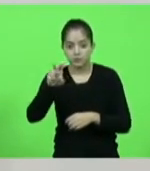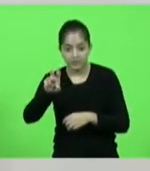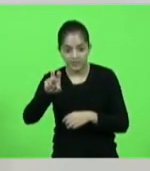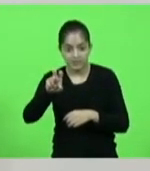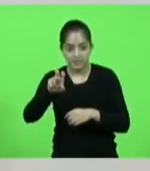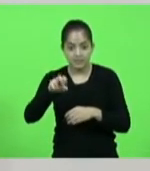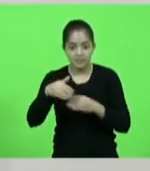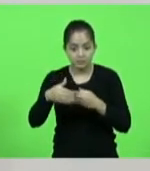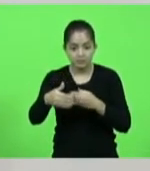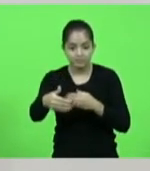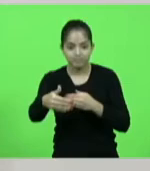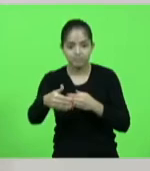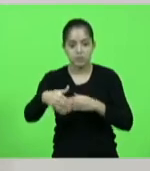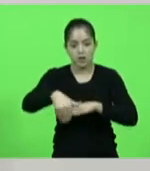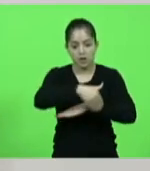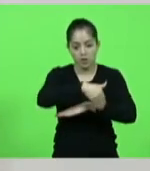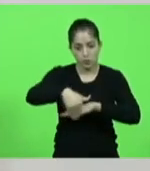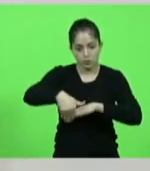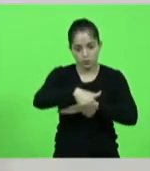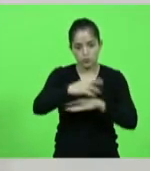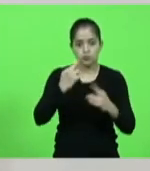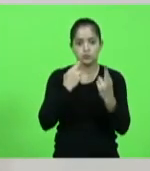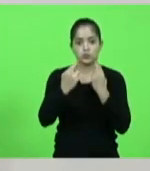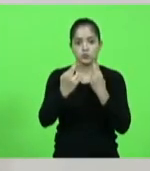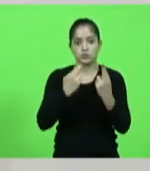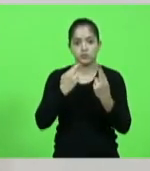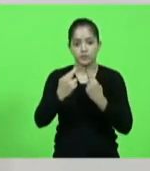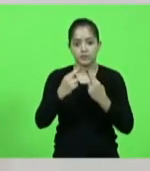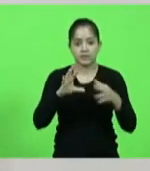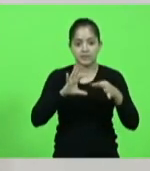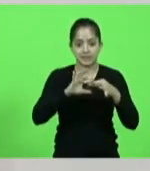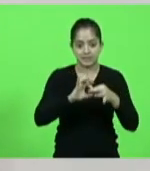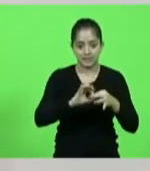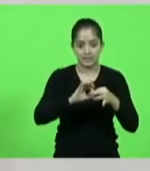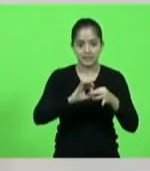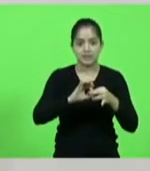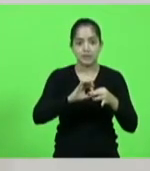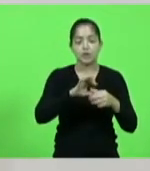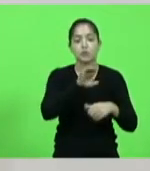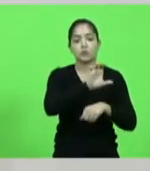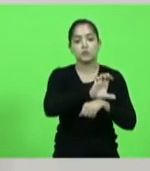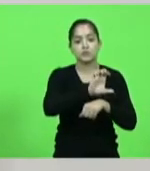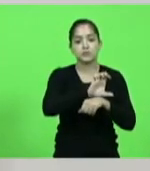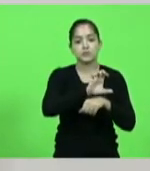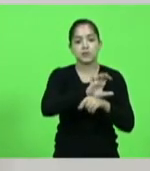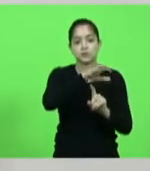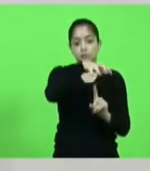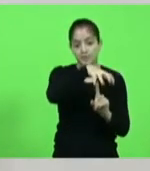rodovia 101, naquele trecho ali que liga o Paraná, até mais de forma bem,